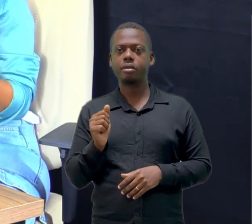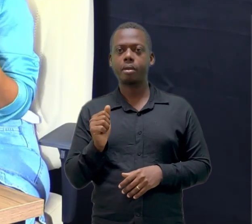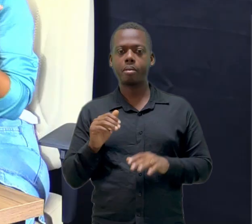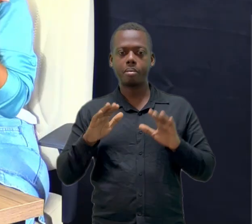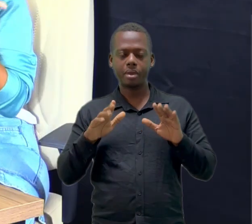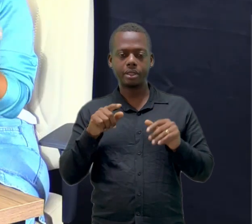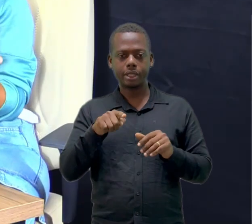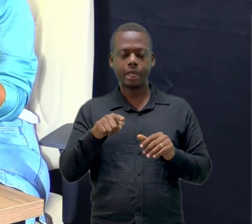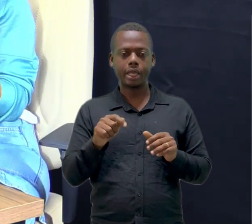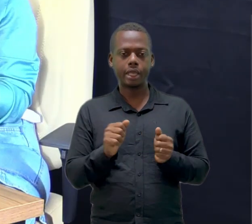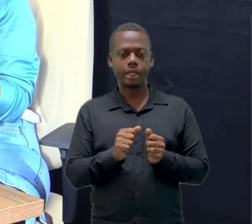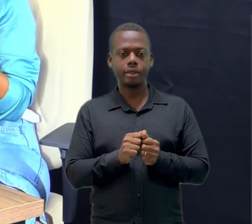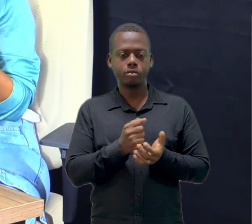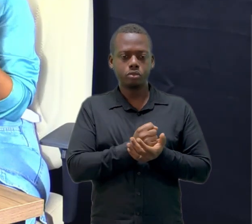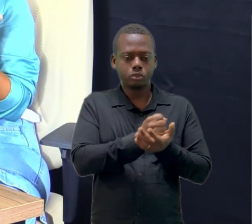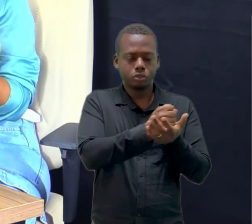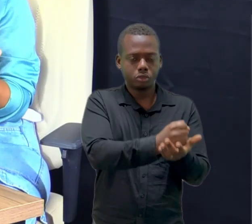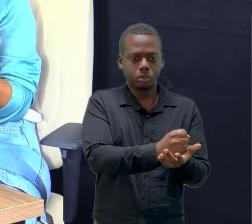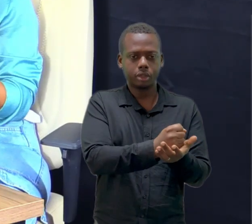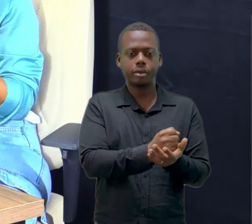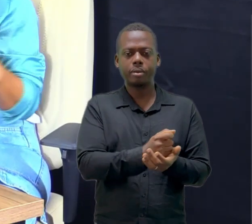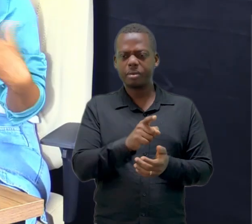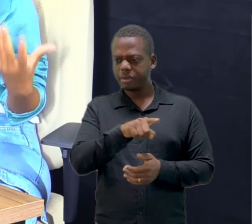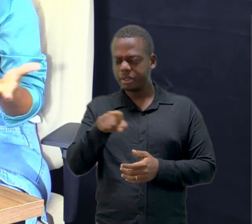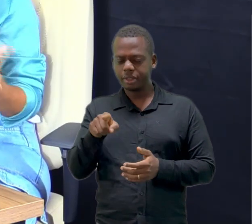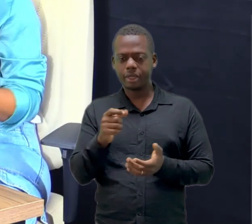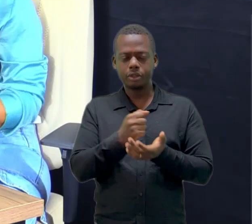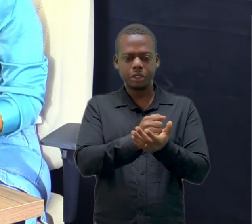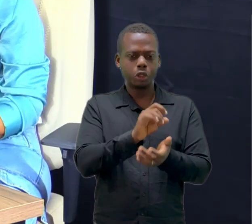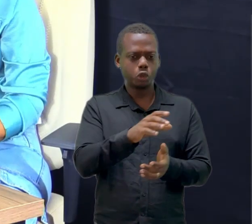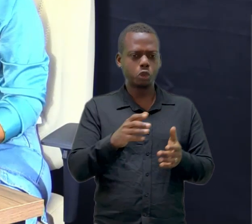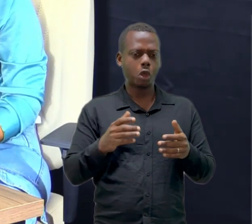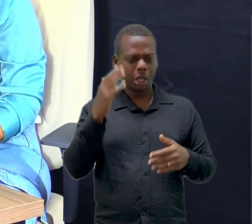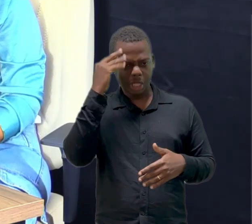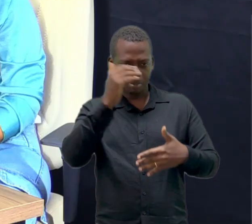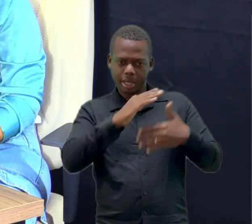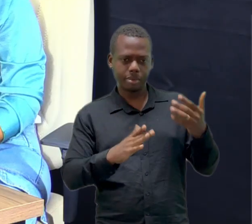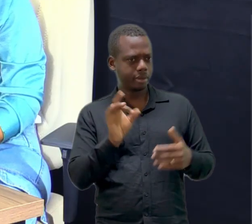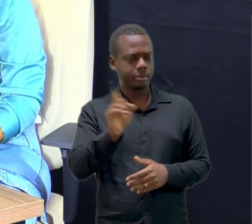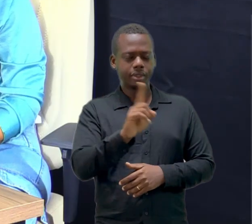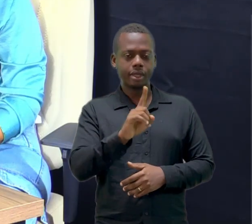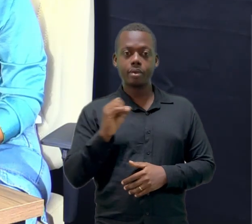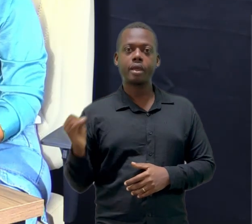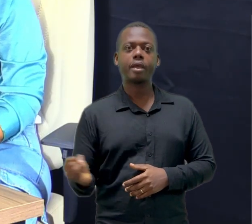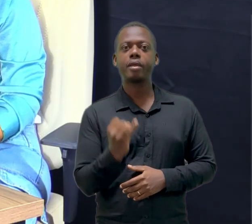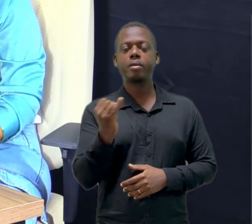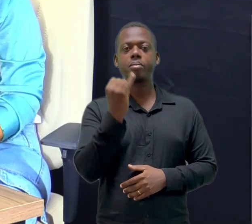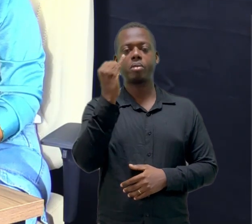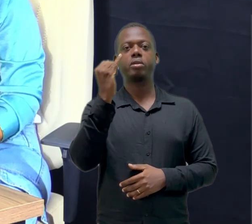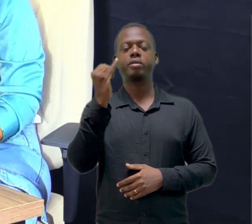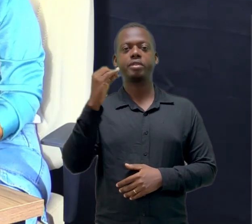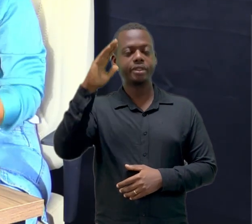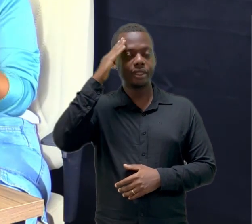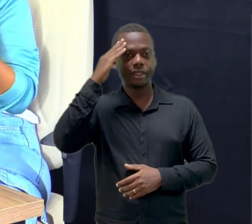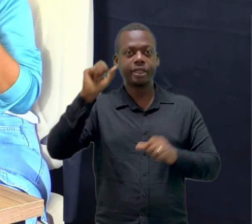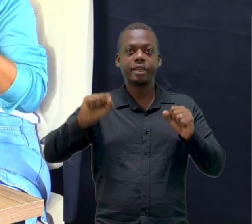ele promover a inclusão. Porque, assim, para promover a inclusão, só quem sabe Libras, não. É você saber a importância, é você